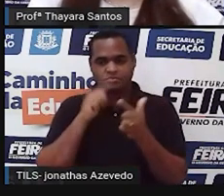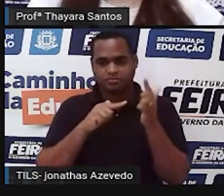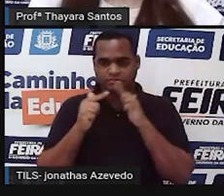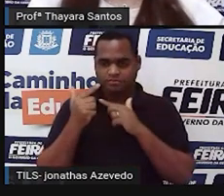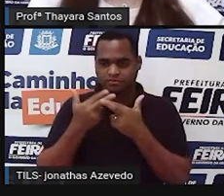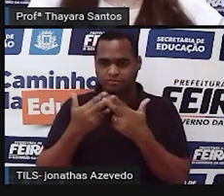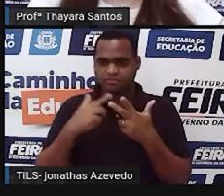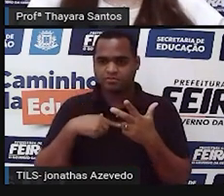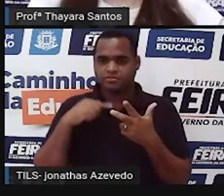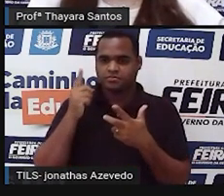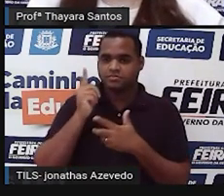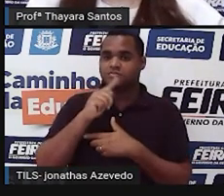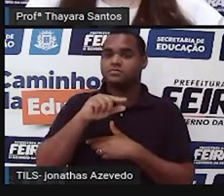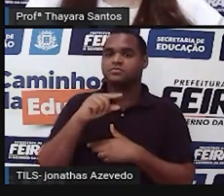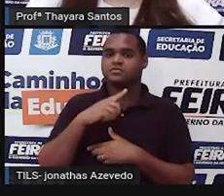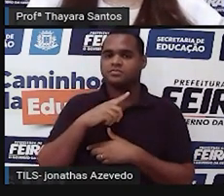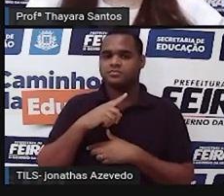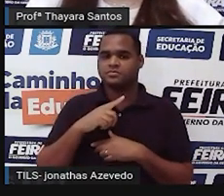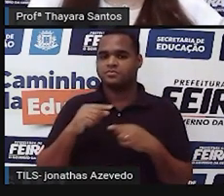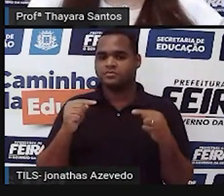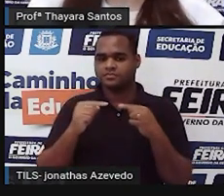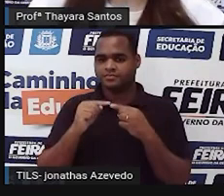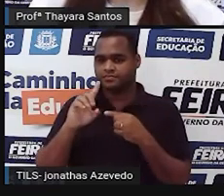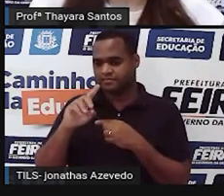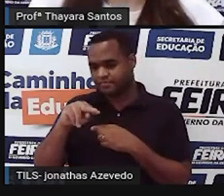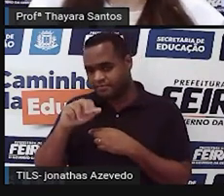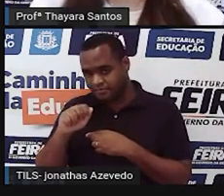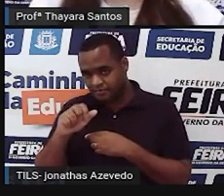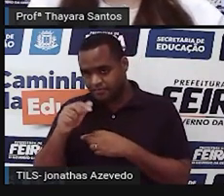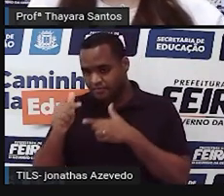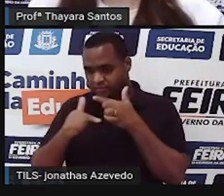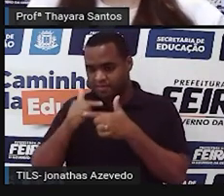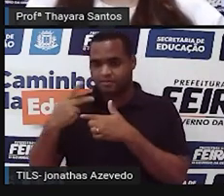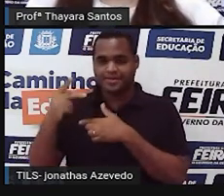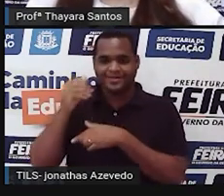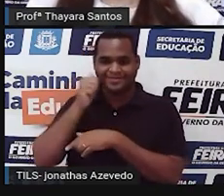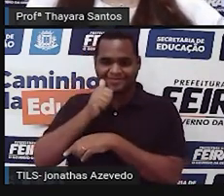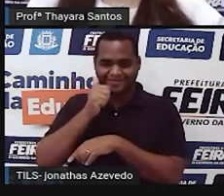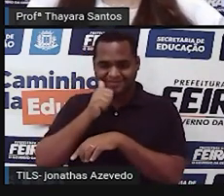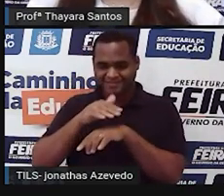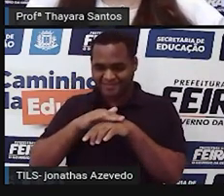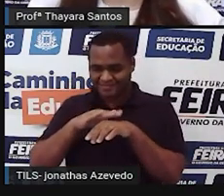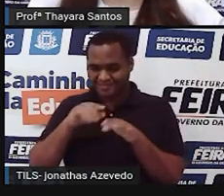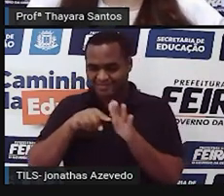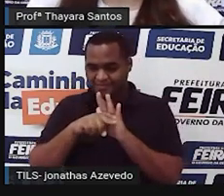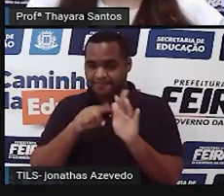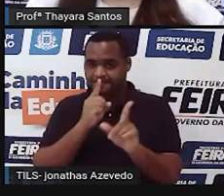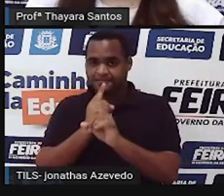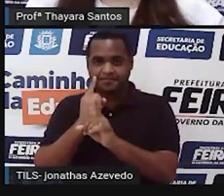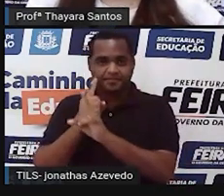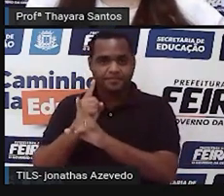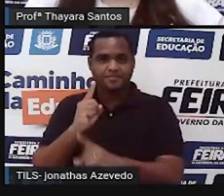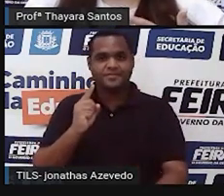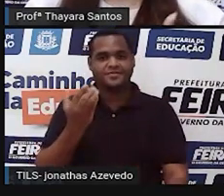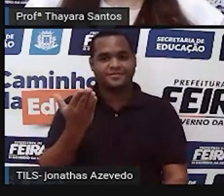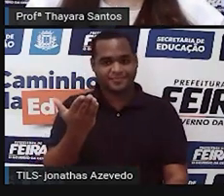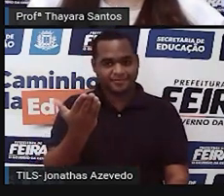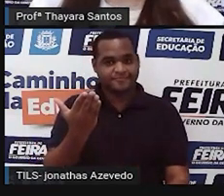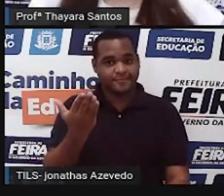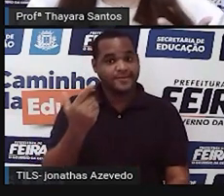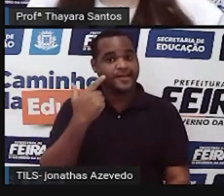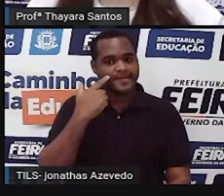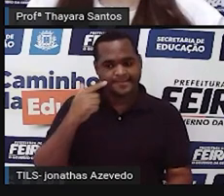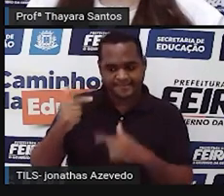estrutura tridimensional do DNA a partir dos trabalhos de uma mulher, de uma pesquisadora, que foi a Rosalind Franklin. Então, a partir